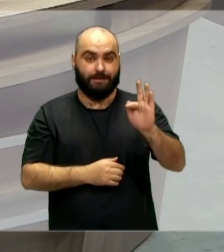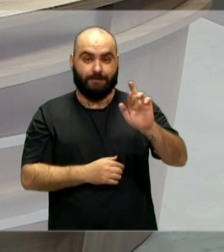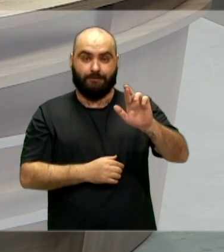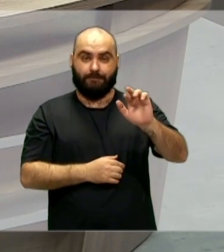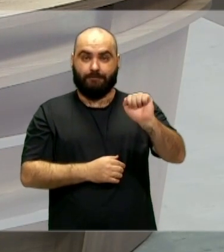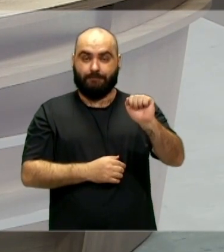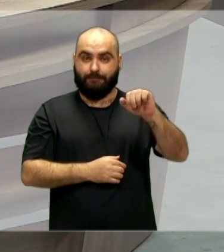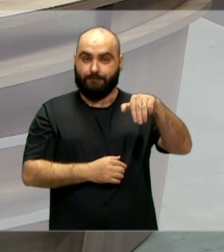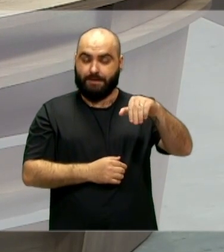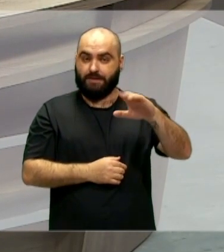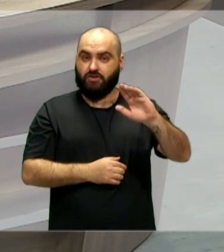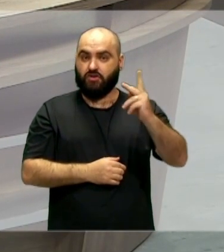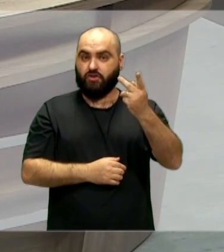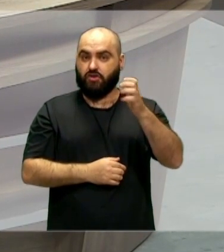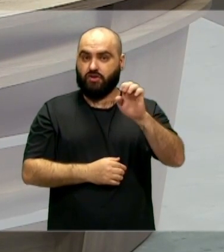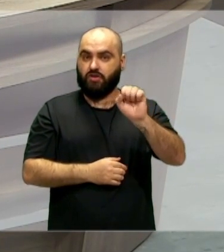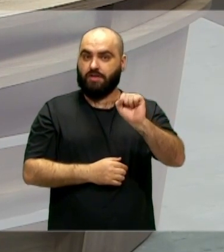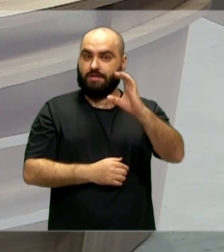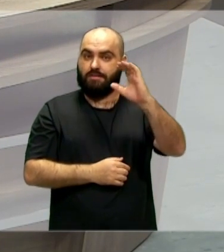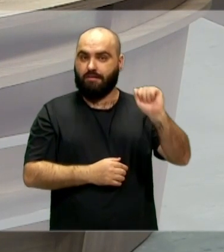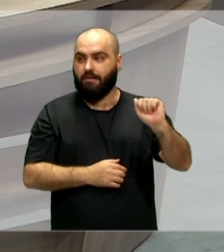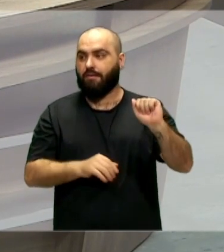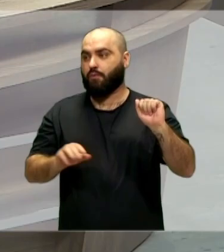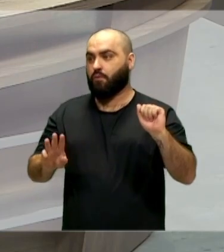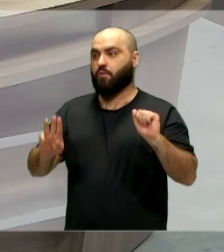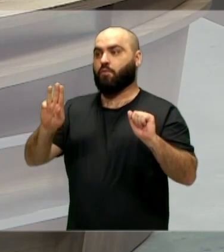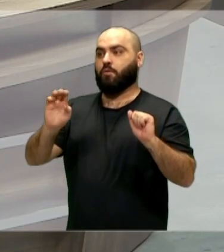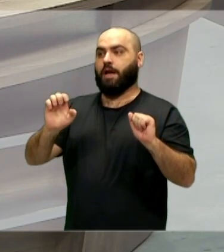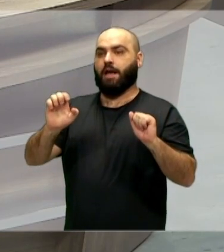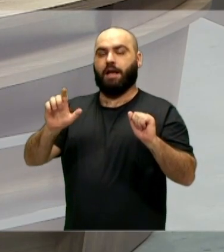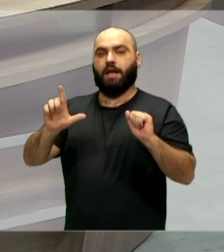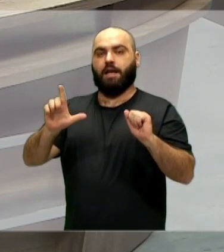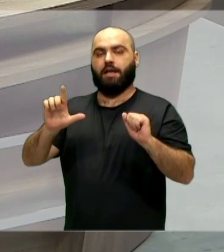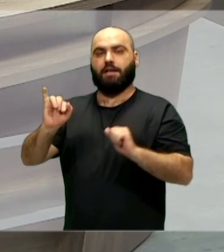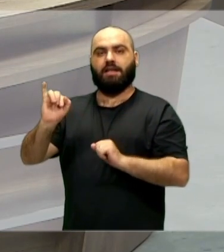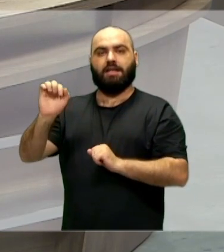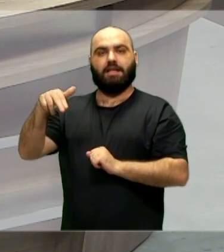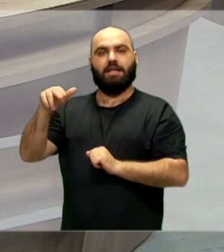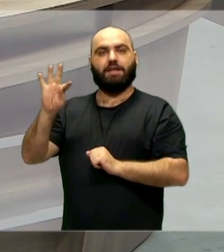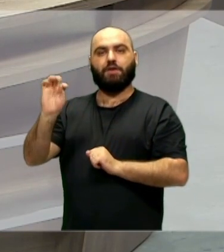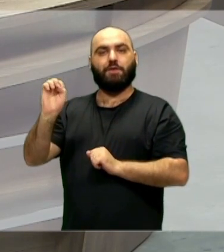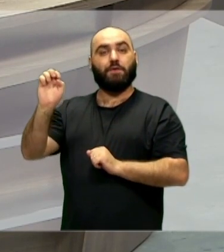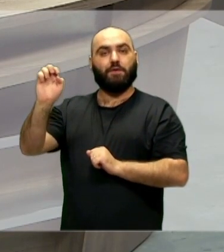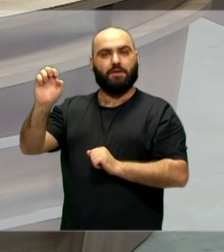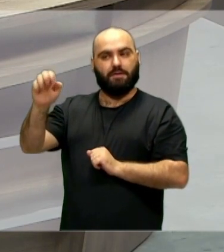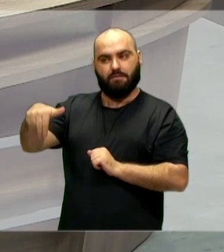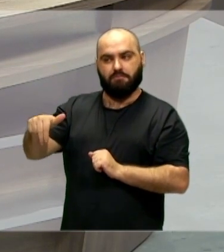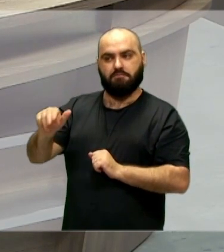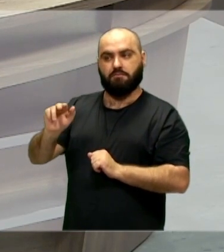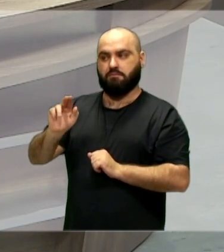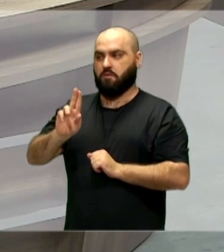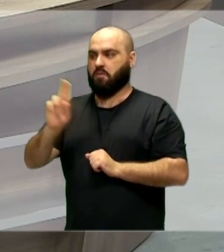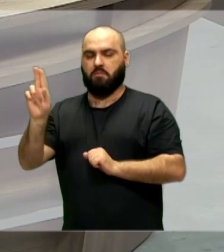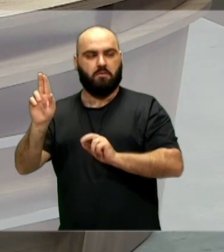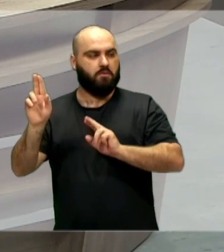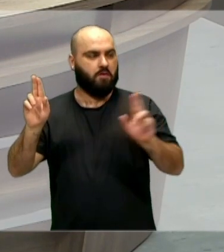Vaz e Wellington Abdo. Adorei pronunciar teu nome, Abdo.